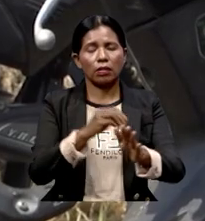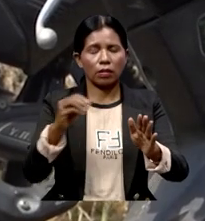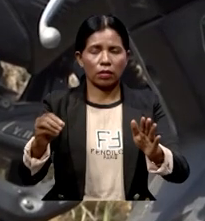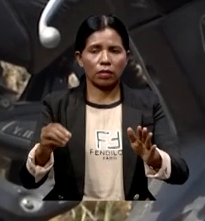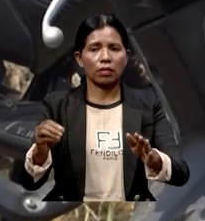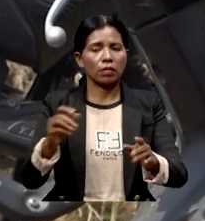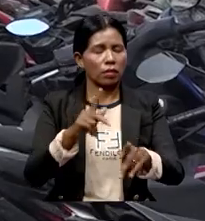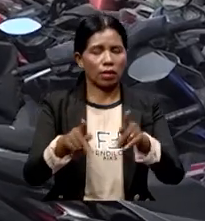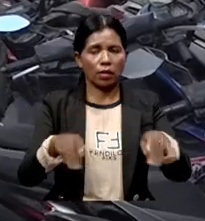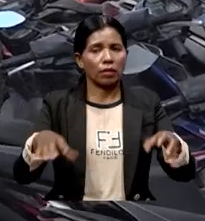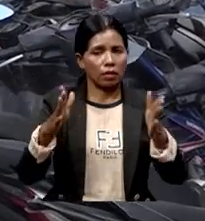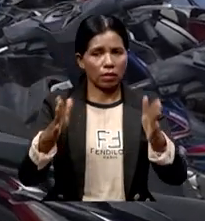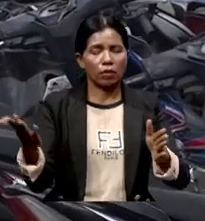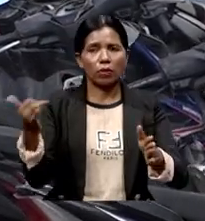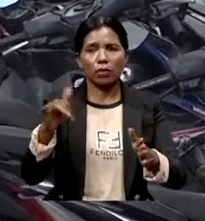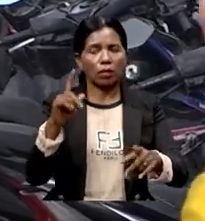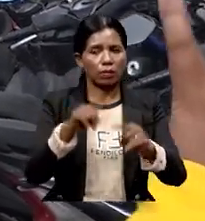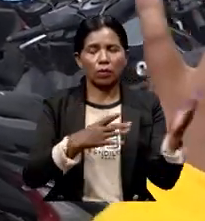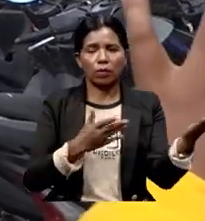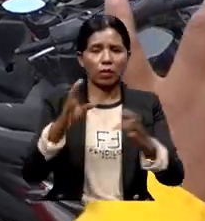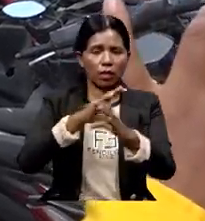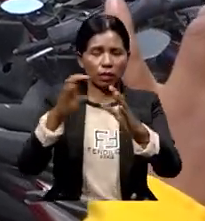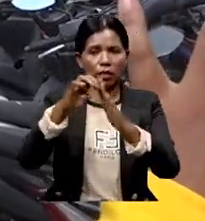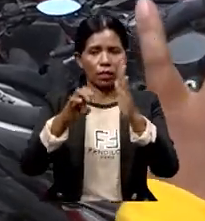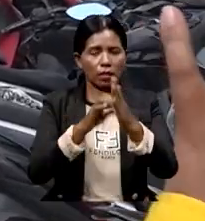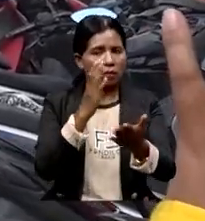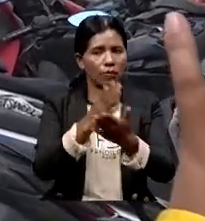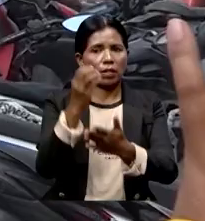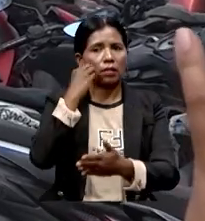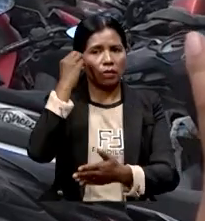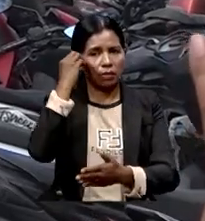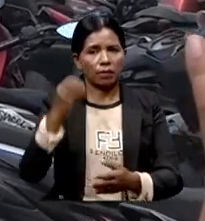mostro bando funcionário sira a tulori careta estado ba para iuma. João Carlos Gemen.